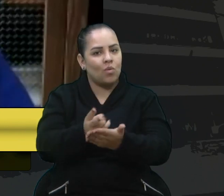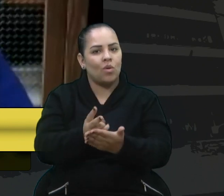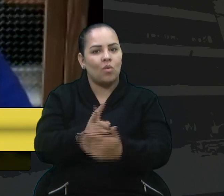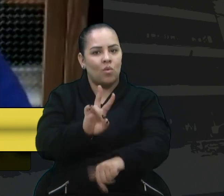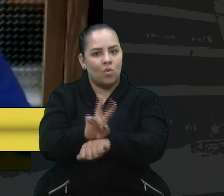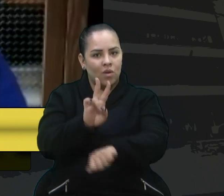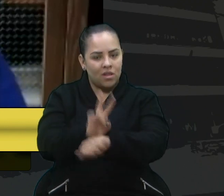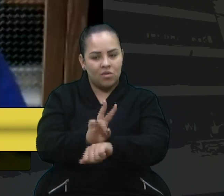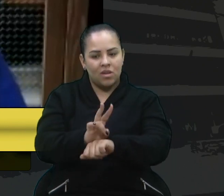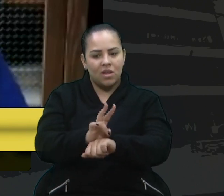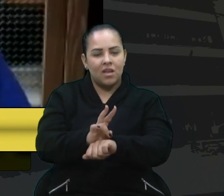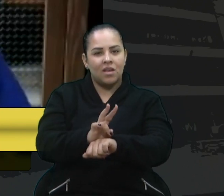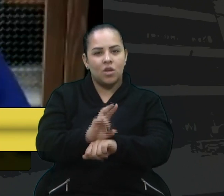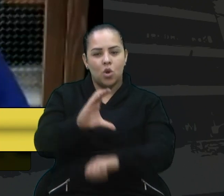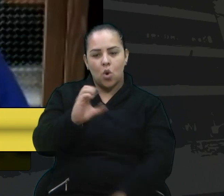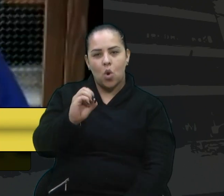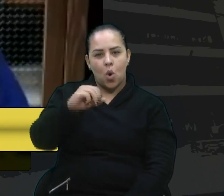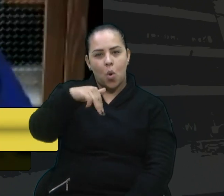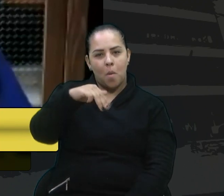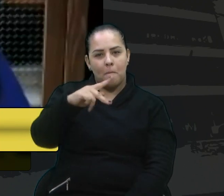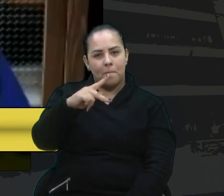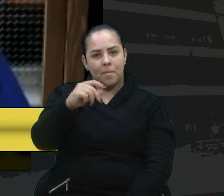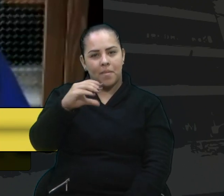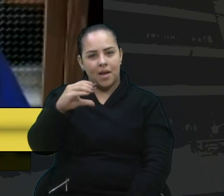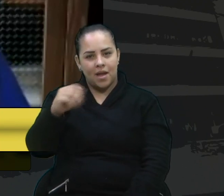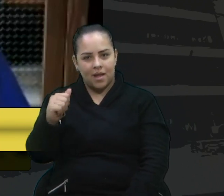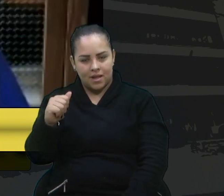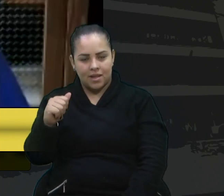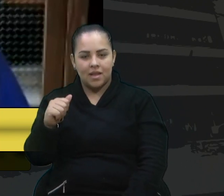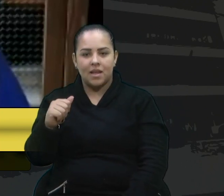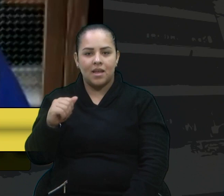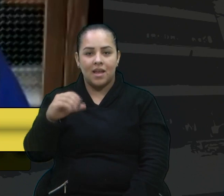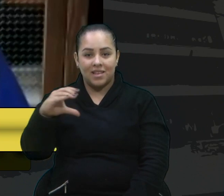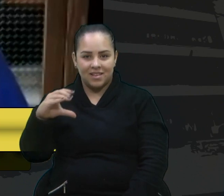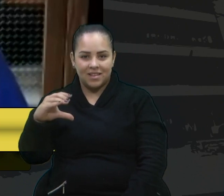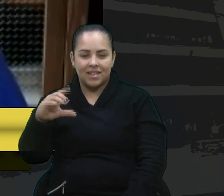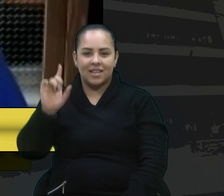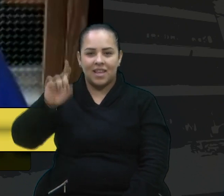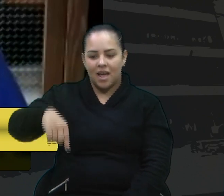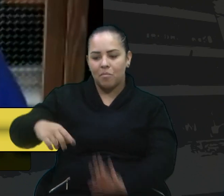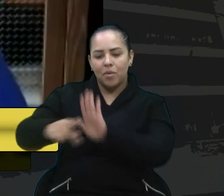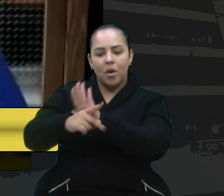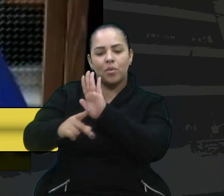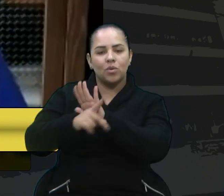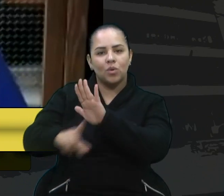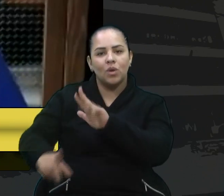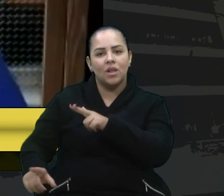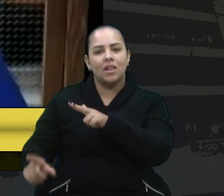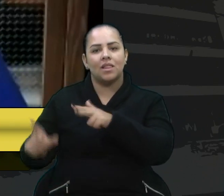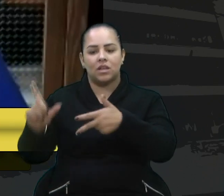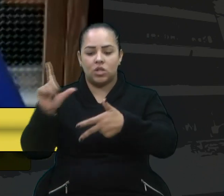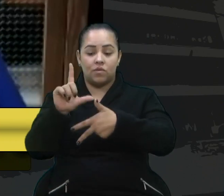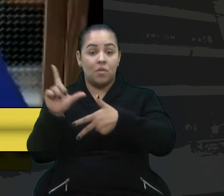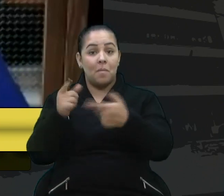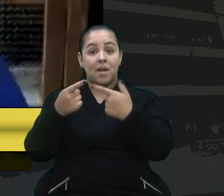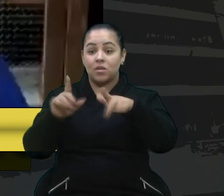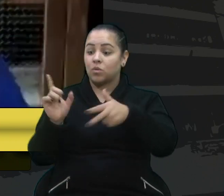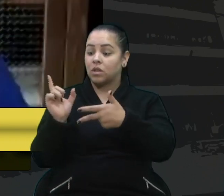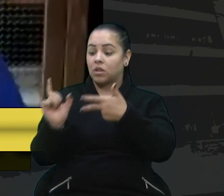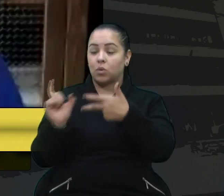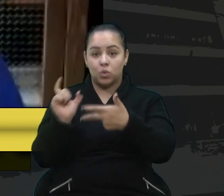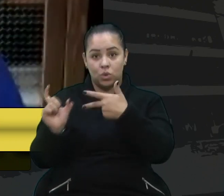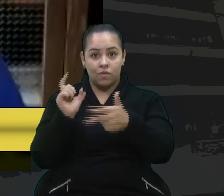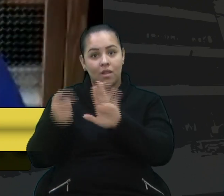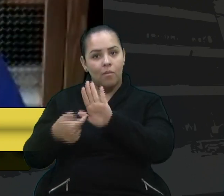que inicialmente era de iniciativa do Legislativo, mas o Executivo vai estar apresentando uma proposta, uma alternativa, vai